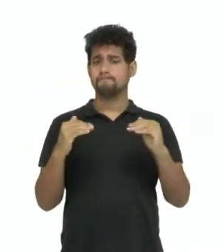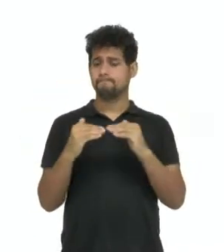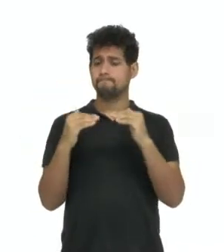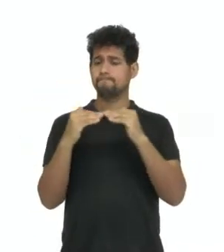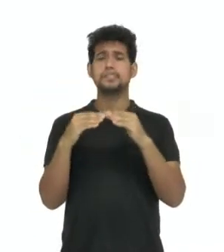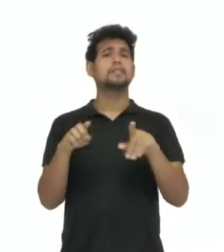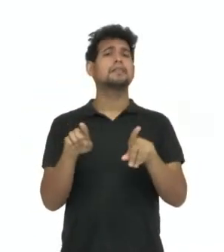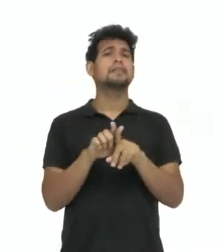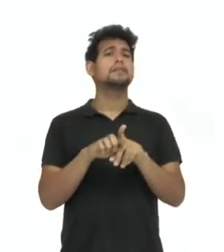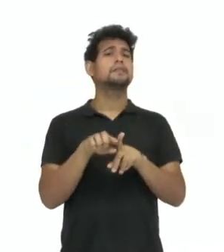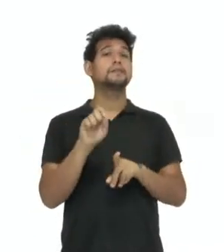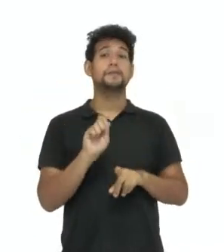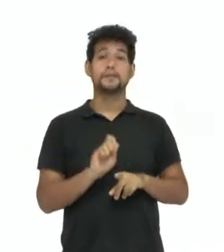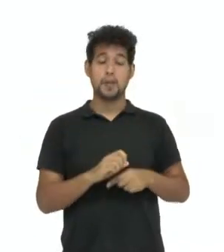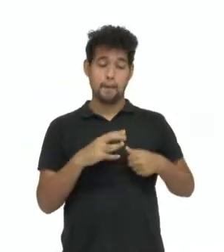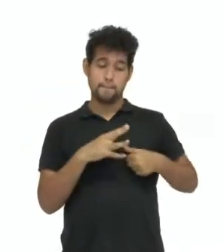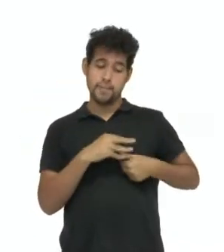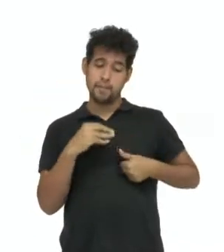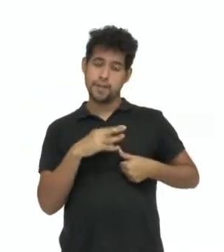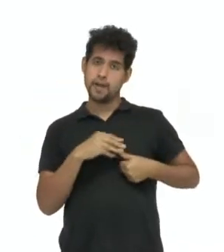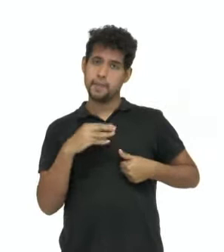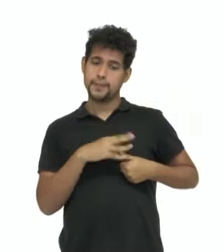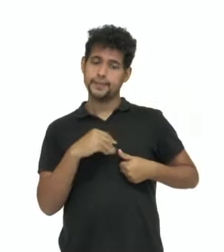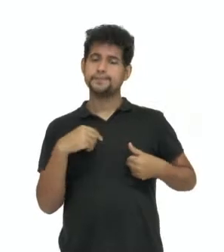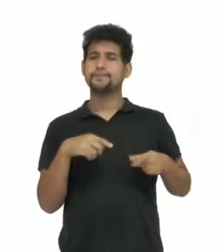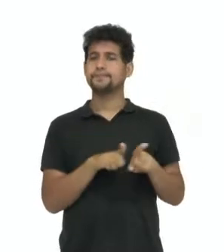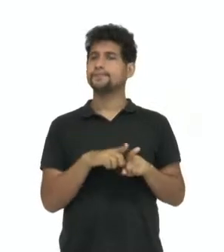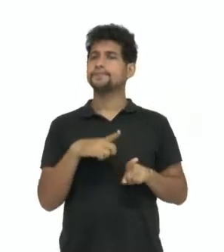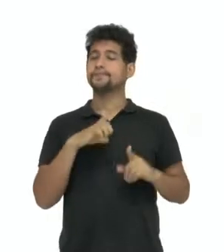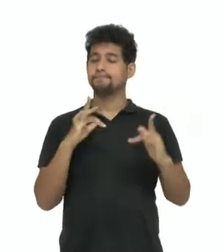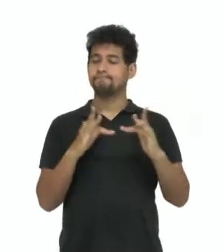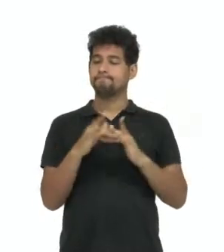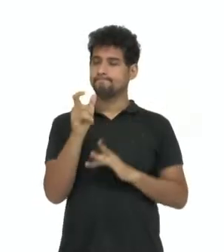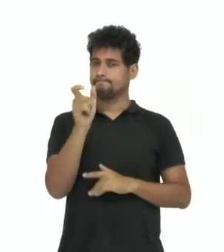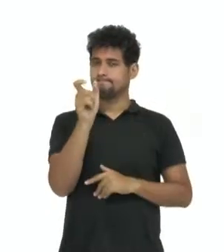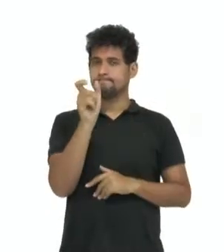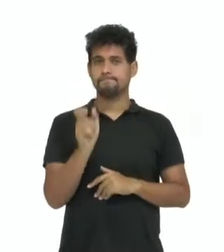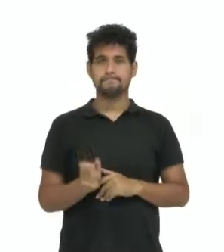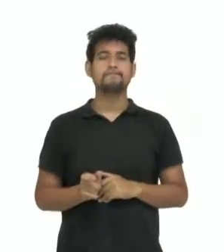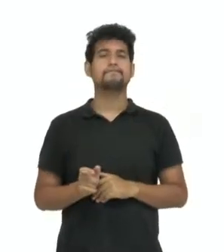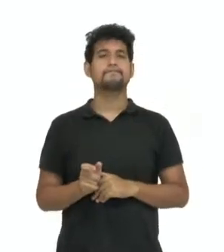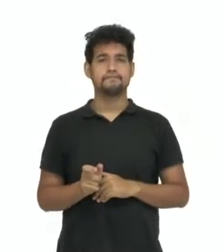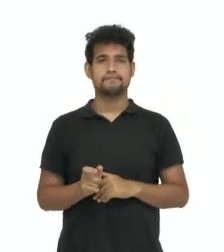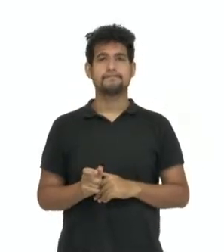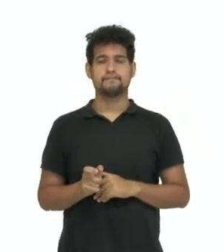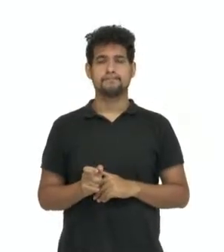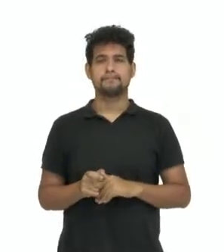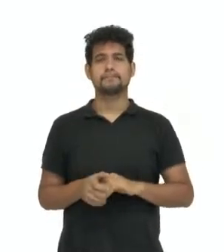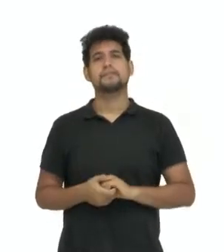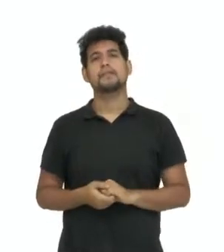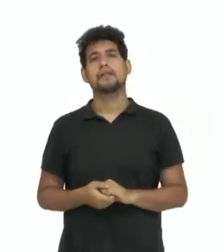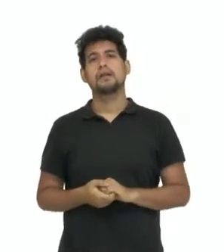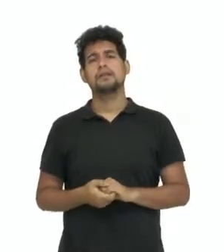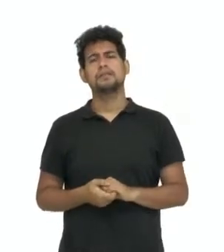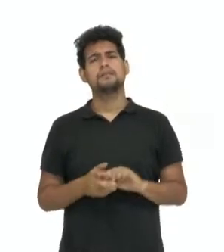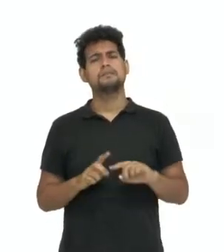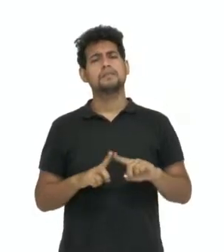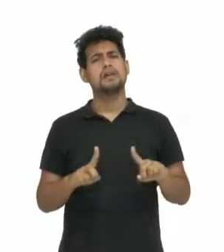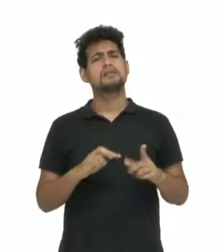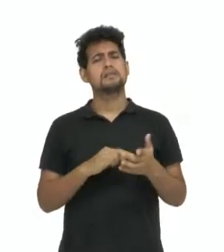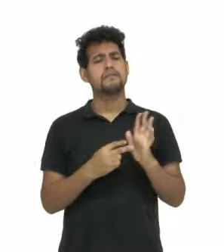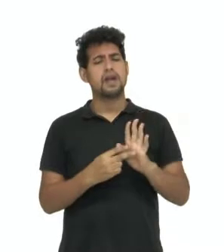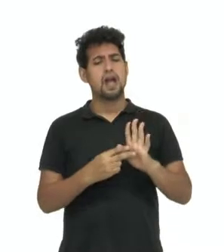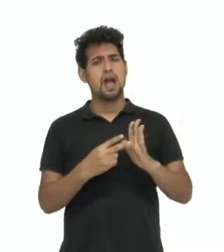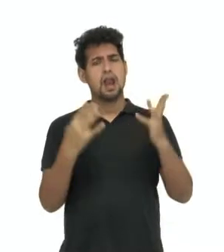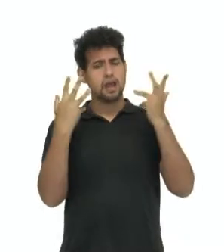da classe mamália, né, o que confere a eles essa característica, né, de mamíferos. São